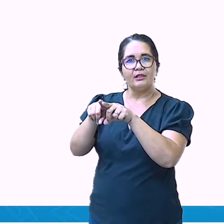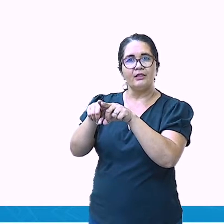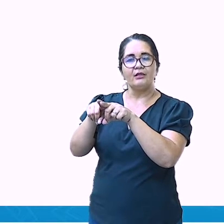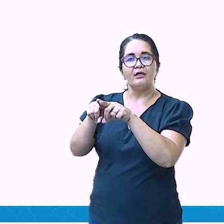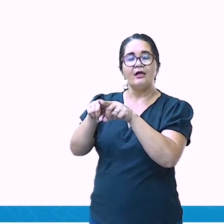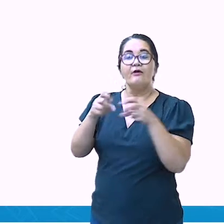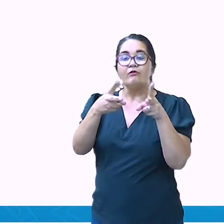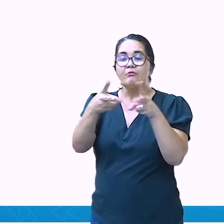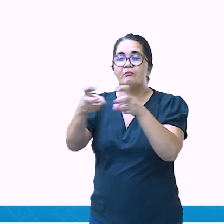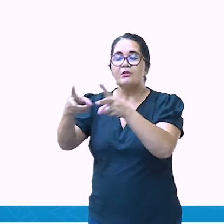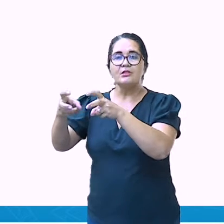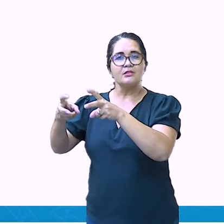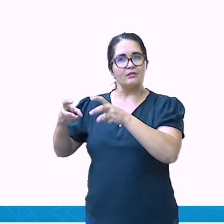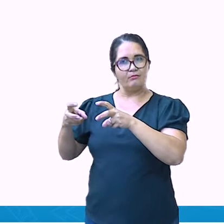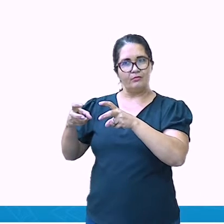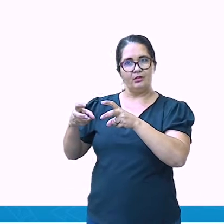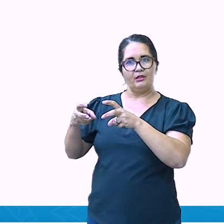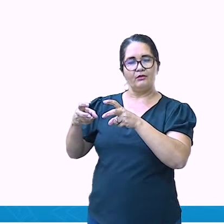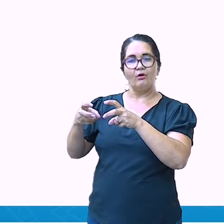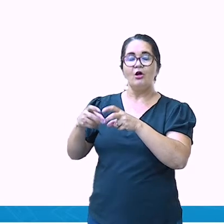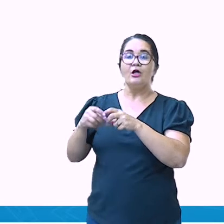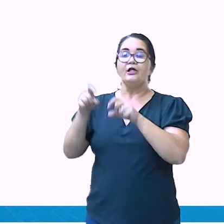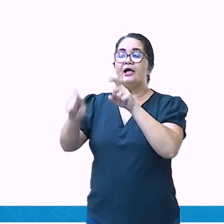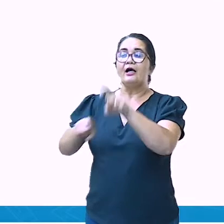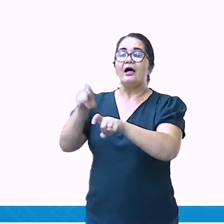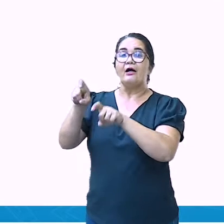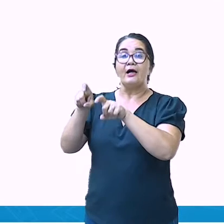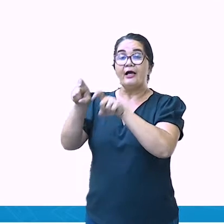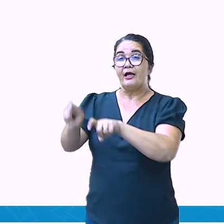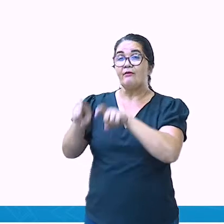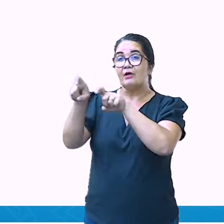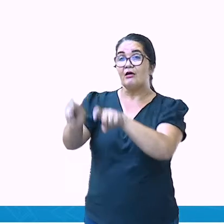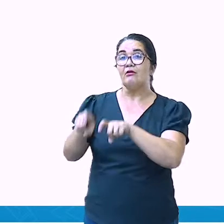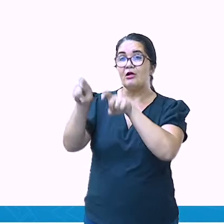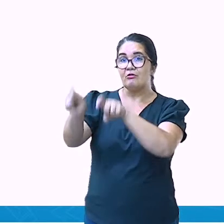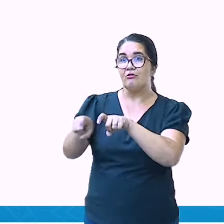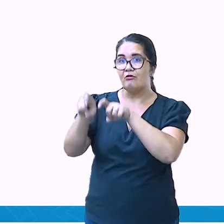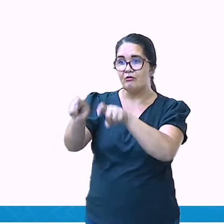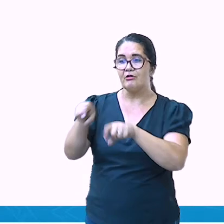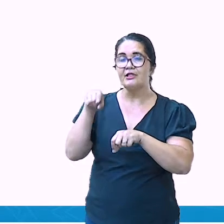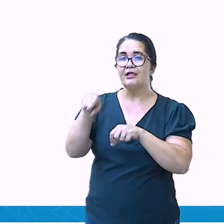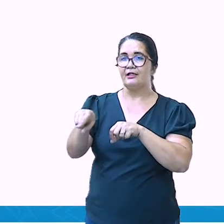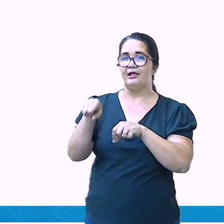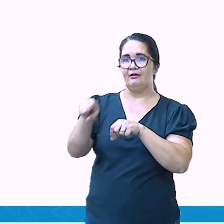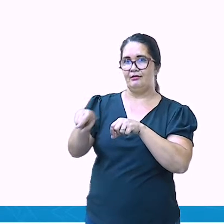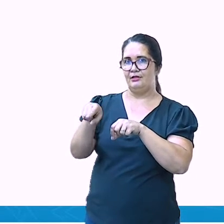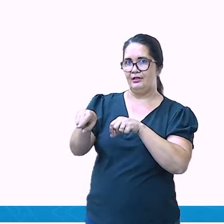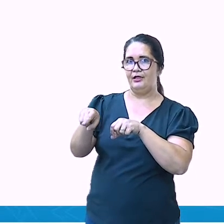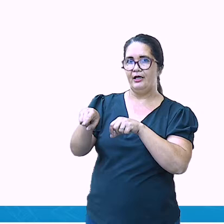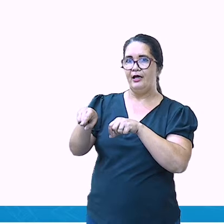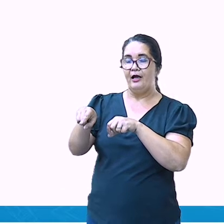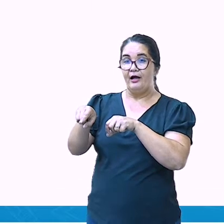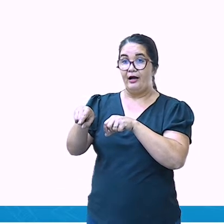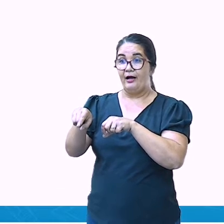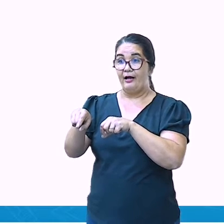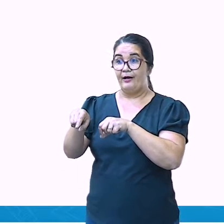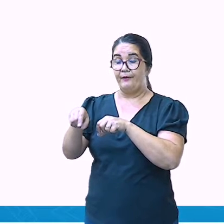país, onde a comida é produzida e também é onde fica o Pantanal.